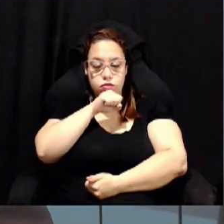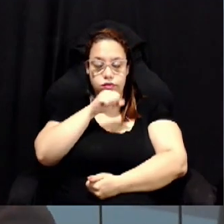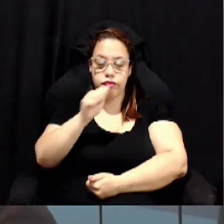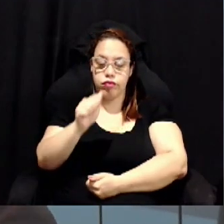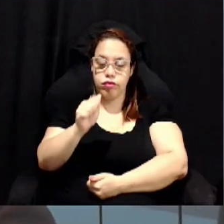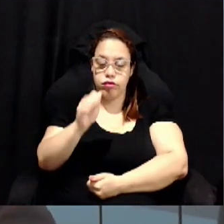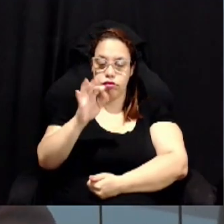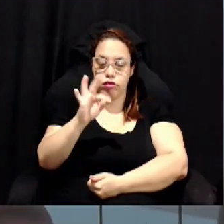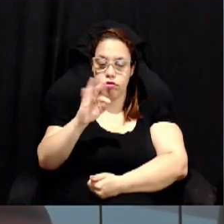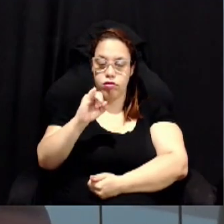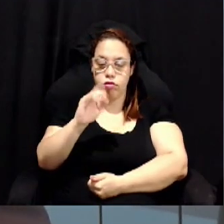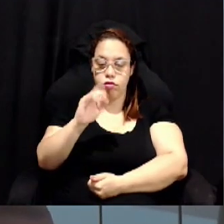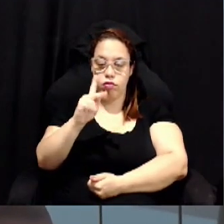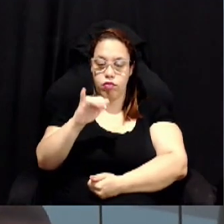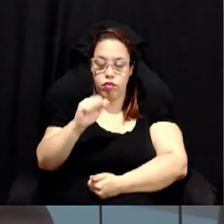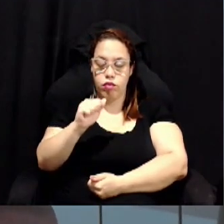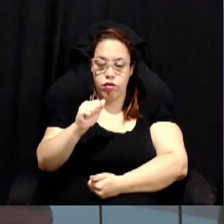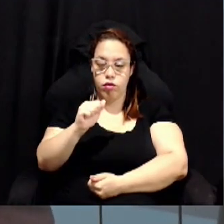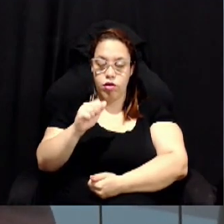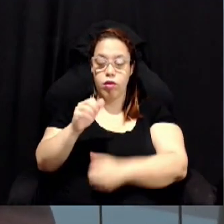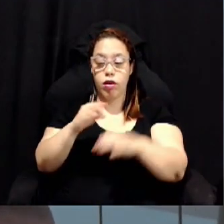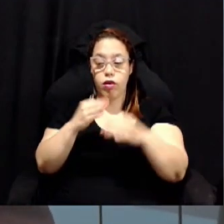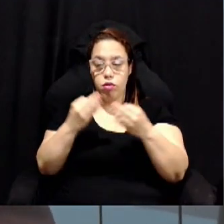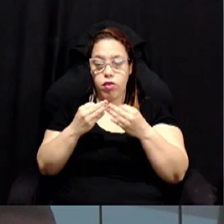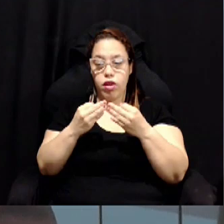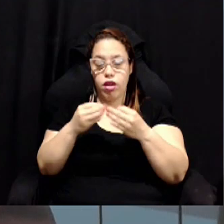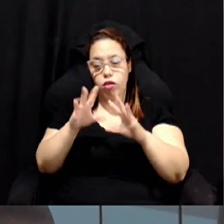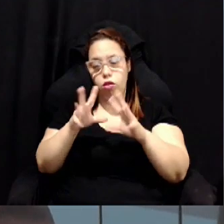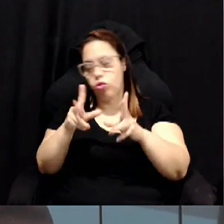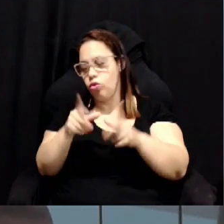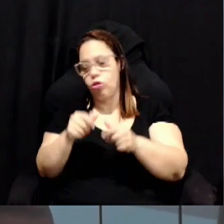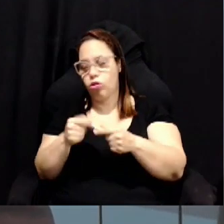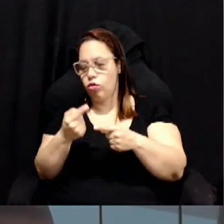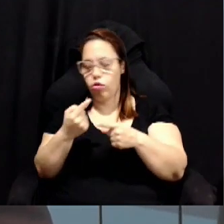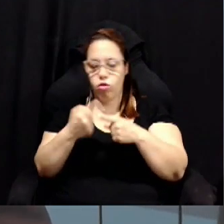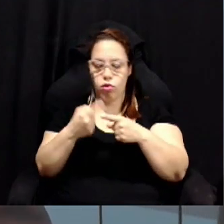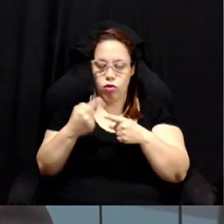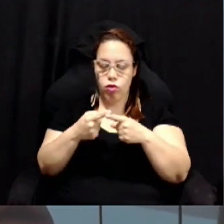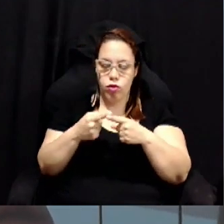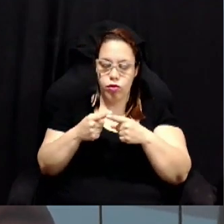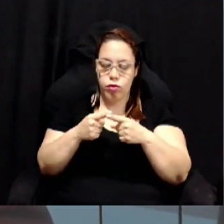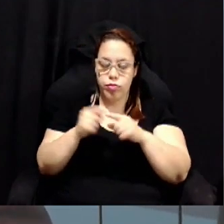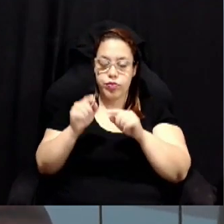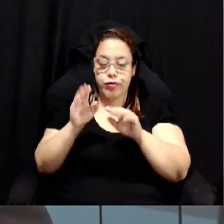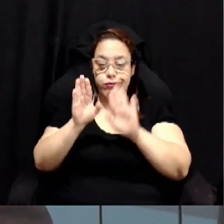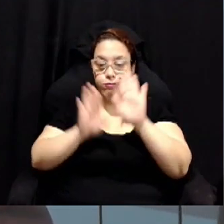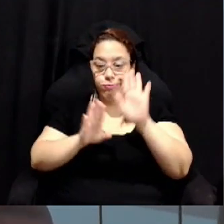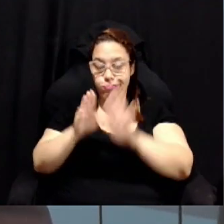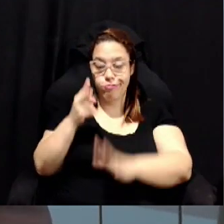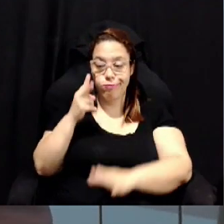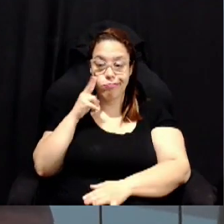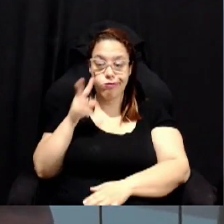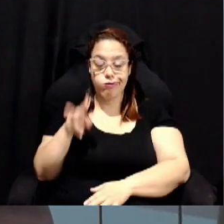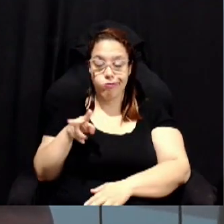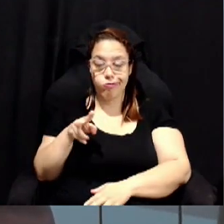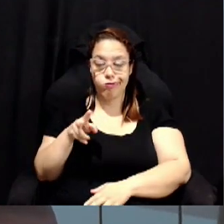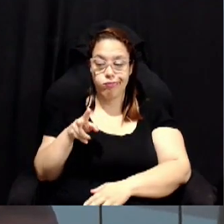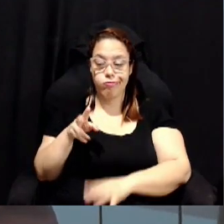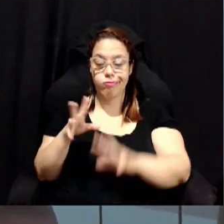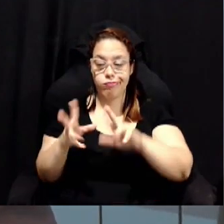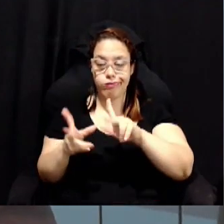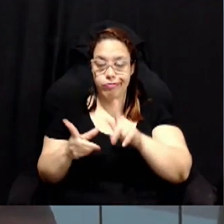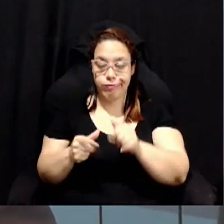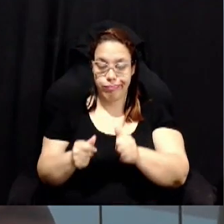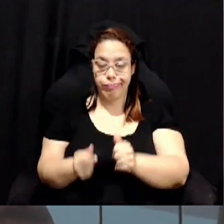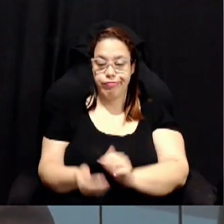eu diria para a família atípica, né, Dani? Porque é uma questão que tem que ser um olhar global. E